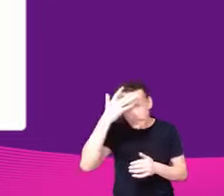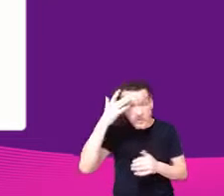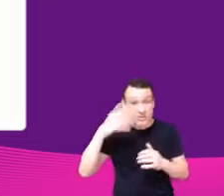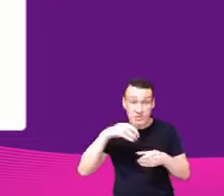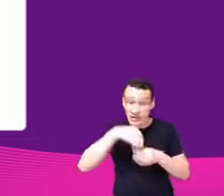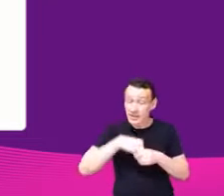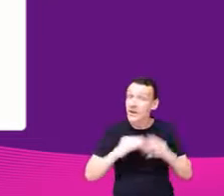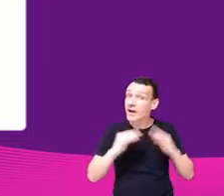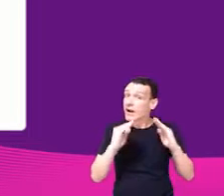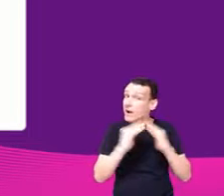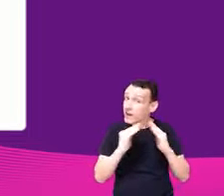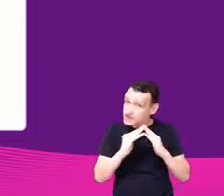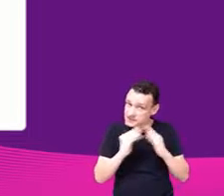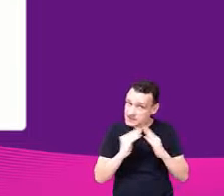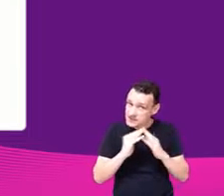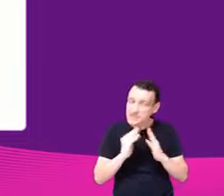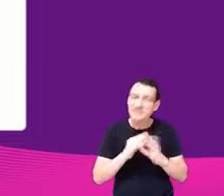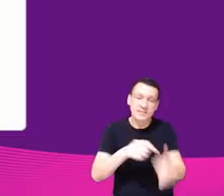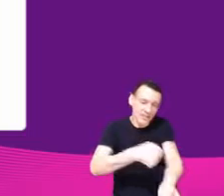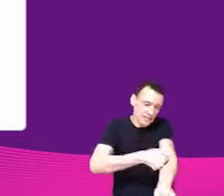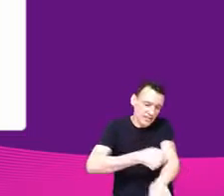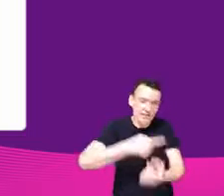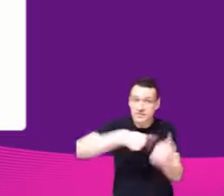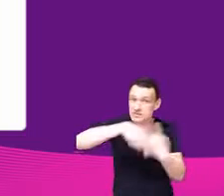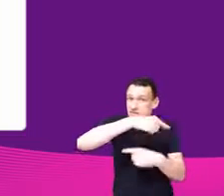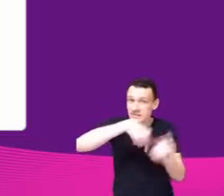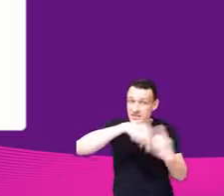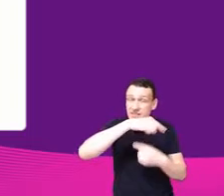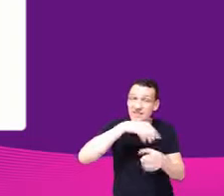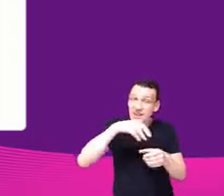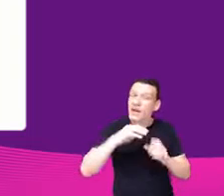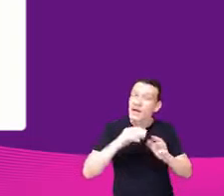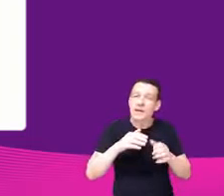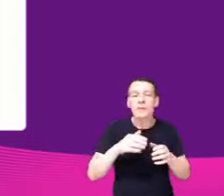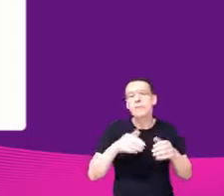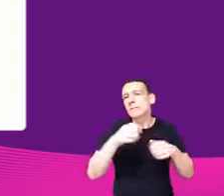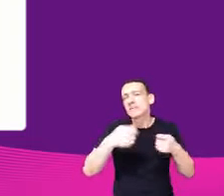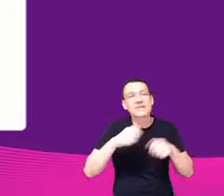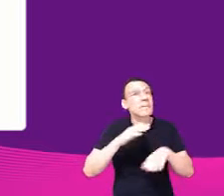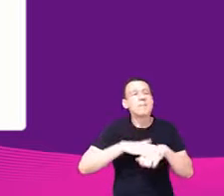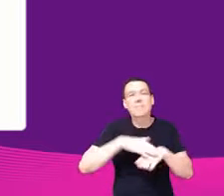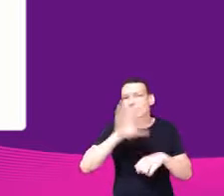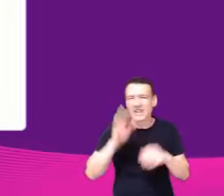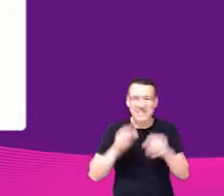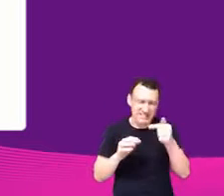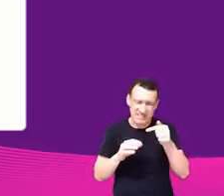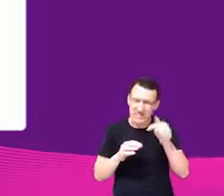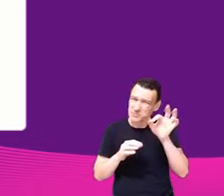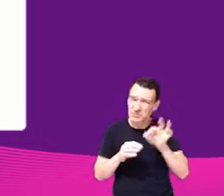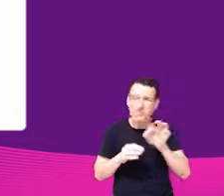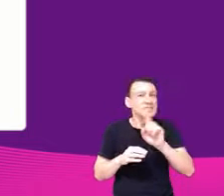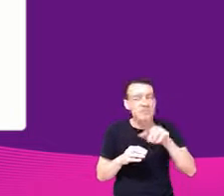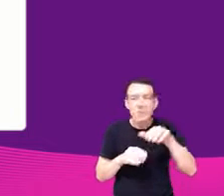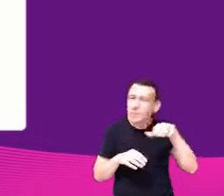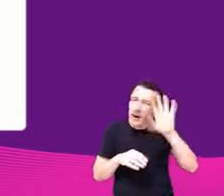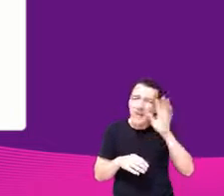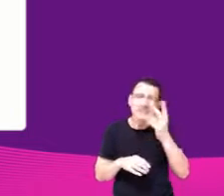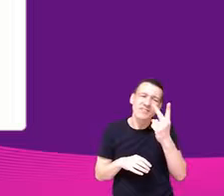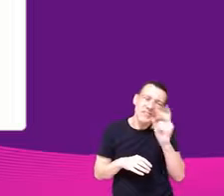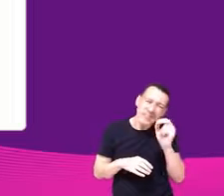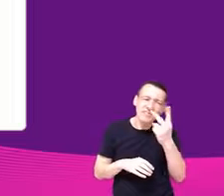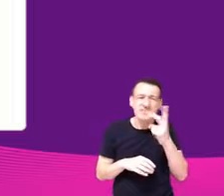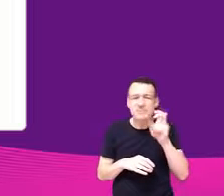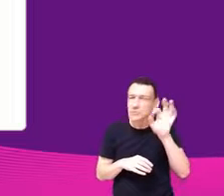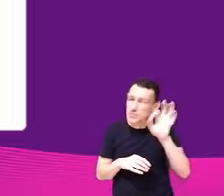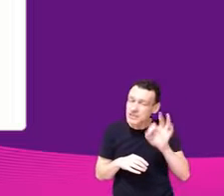teria que ser muito maior do que 7%, né? Talvez algo em torno de 20%, 25%, talvez até um pouco mais, né?